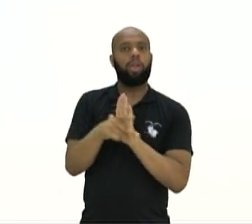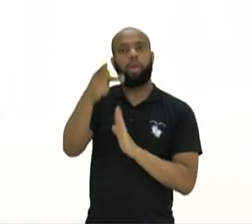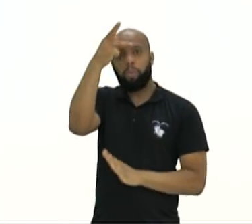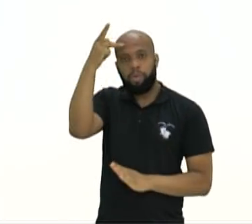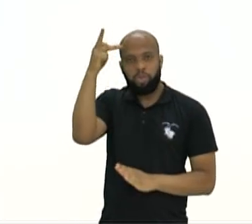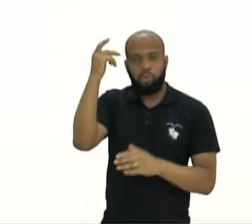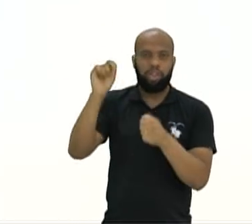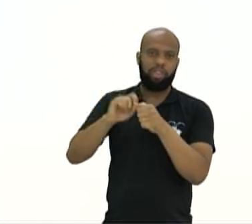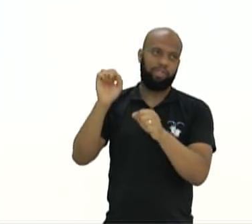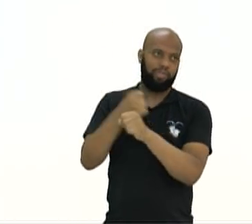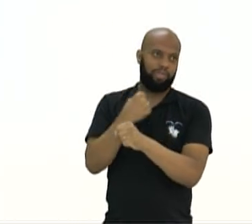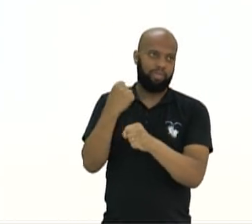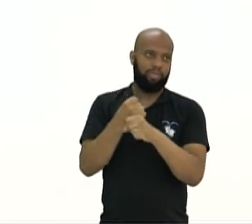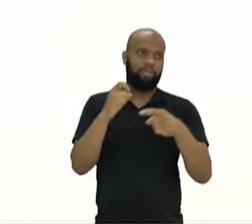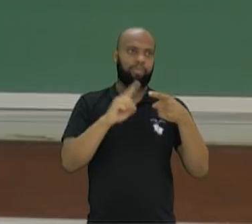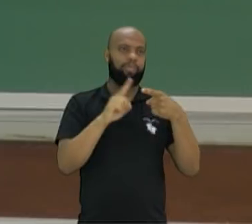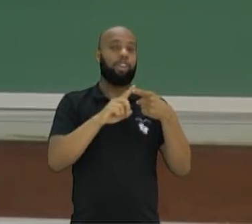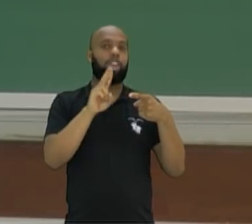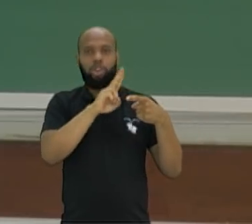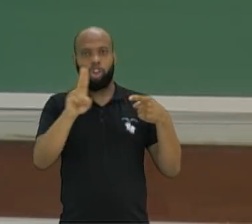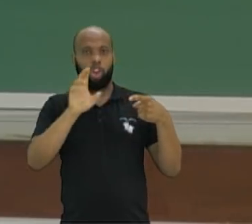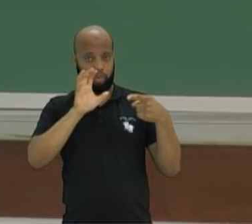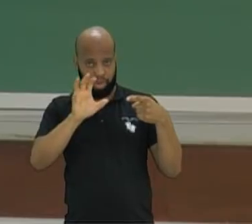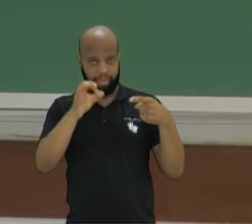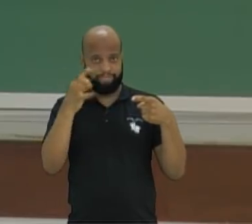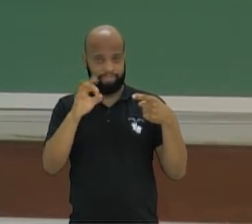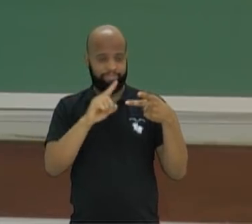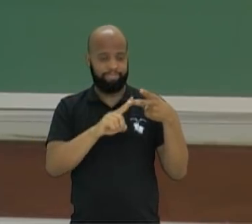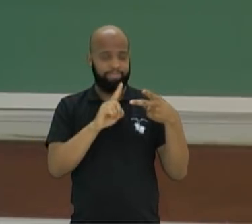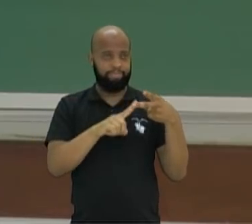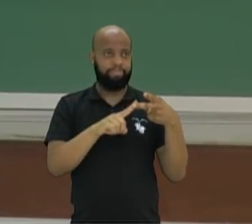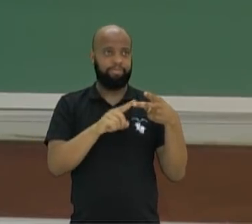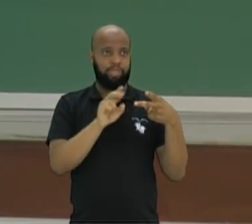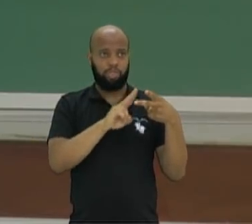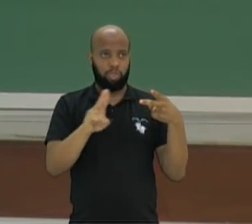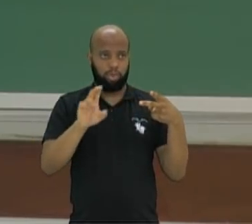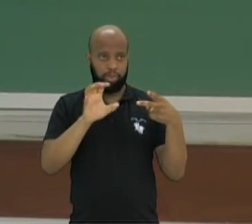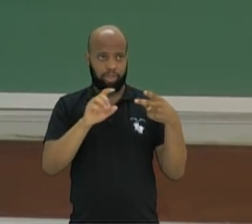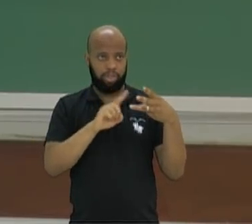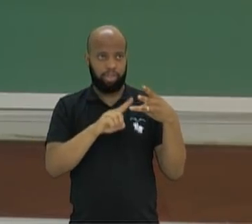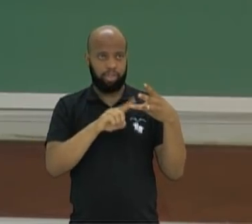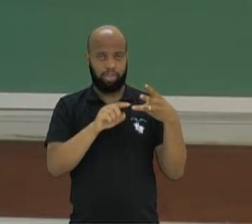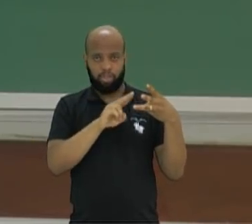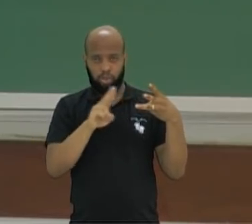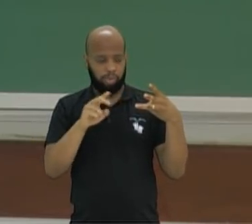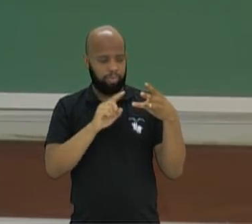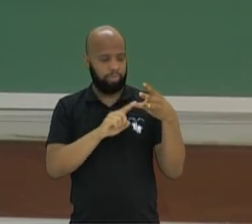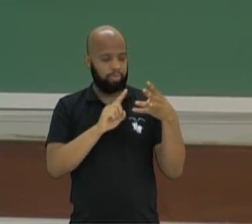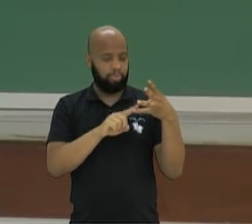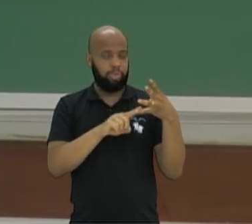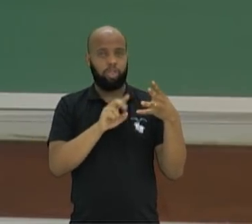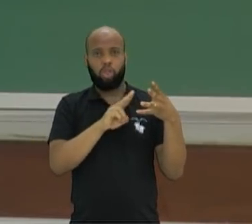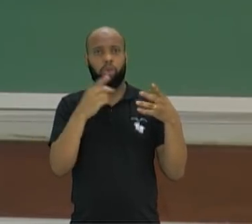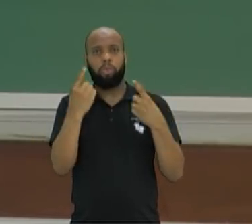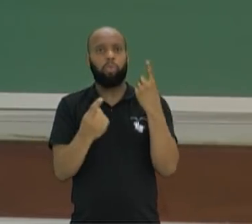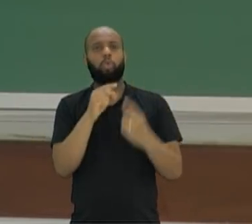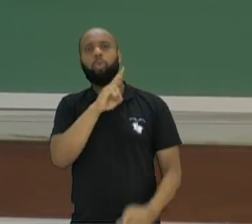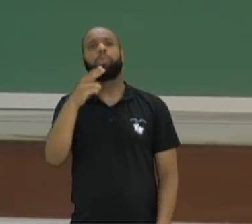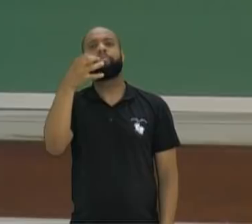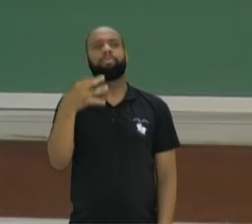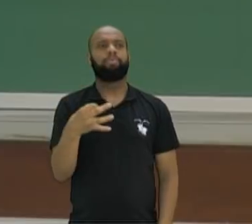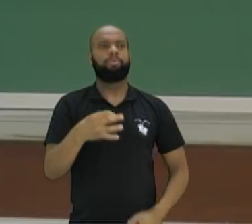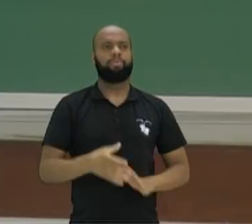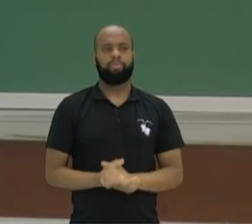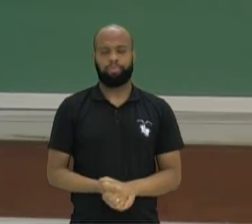né? Letra A é sebastianista. É, vai. Letra B é Maurícia. Letra C é tiaguista. Uhum.